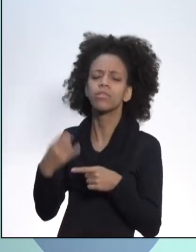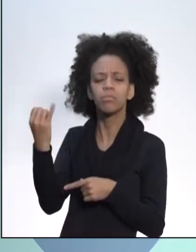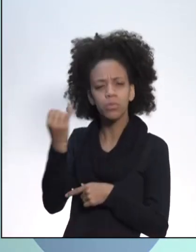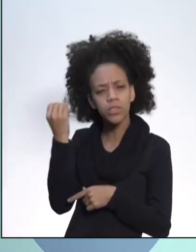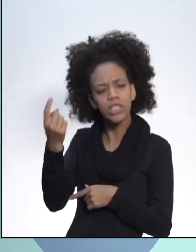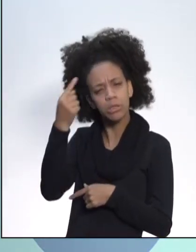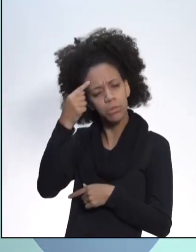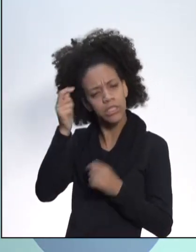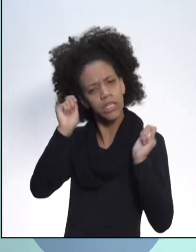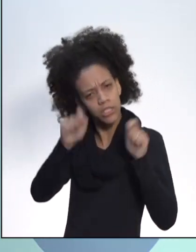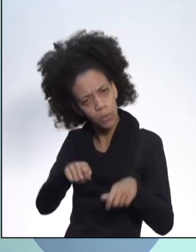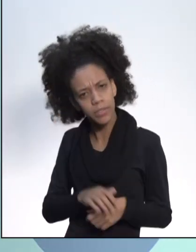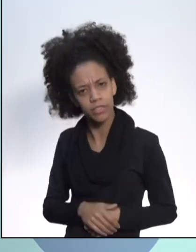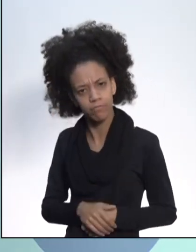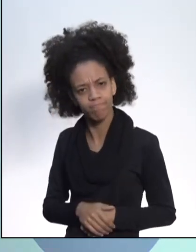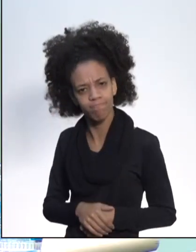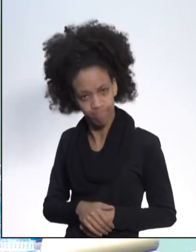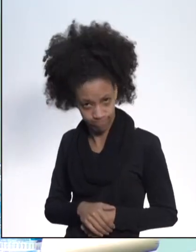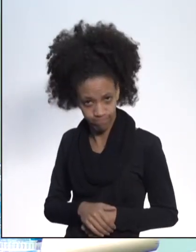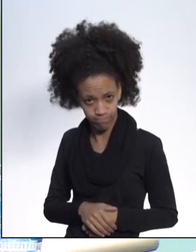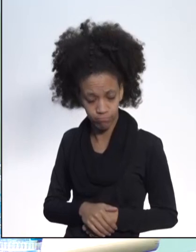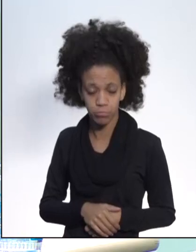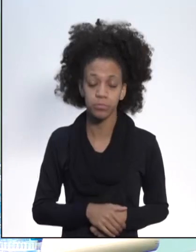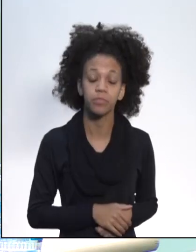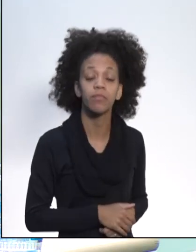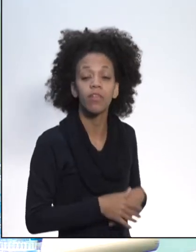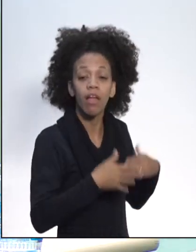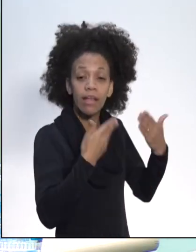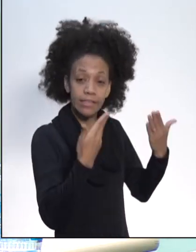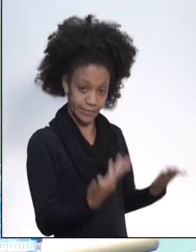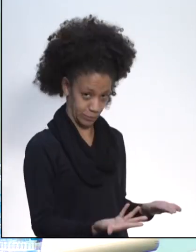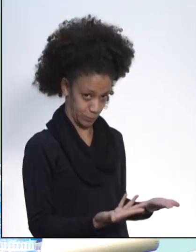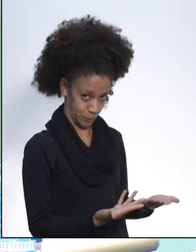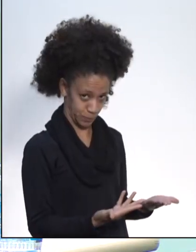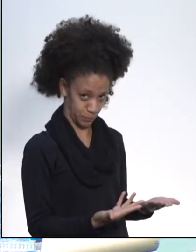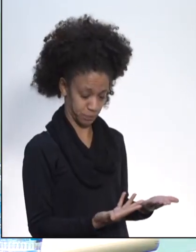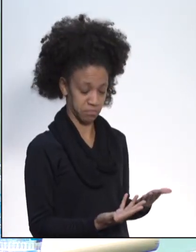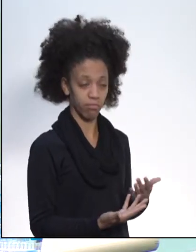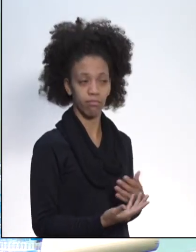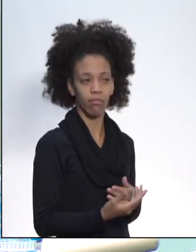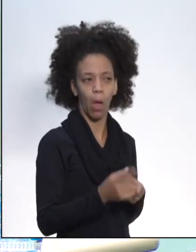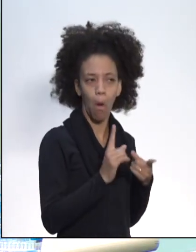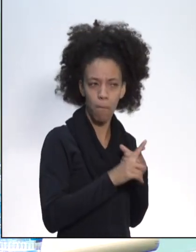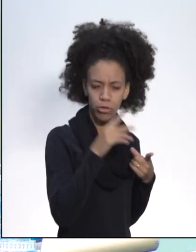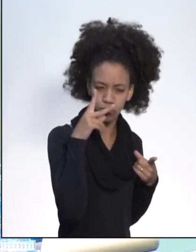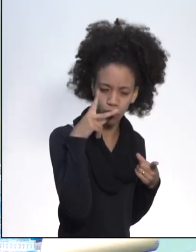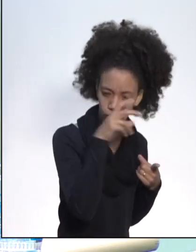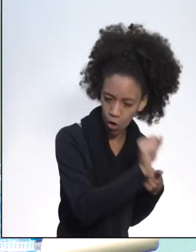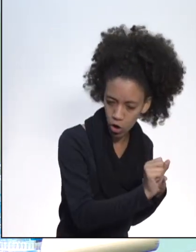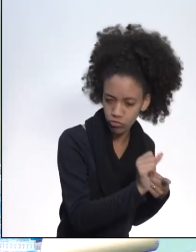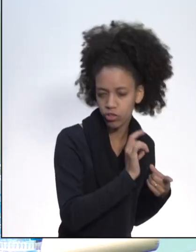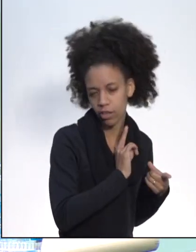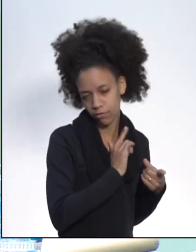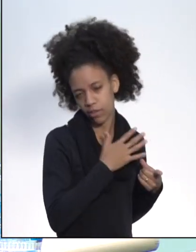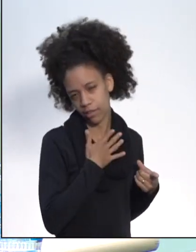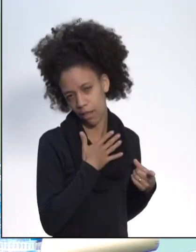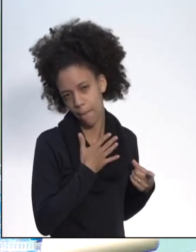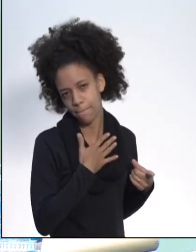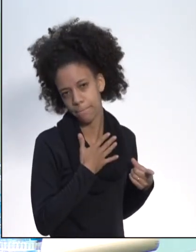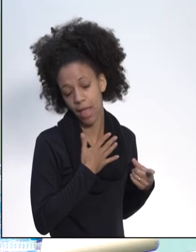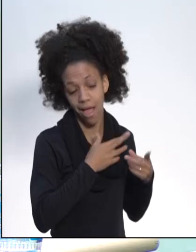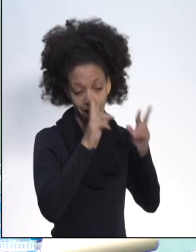nessas competências, tá? Bom, um ponto forte que eu tenho é a questão